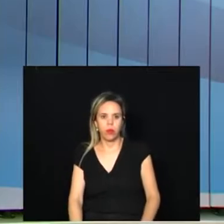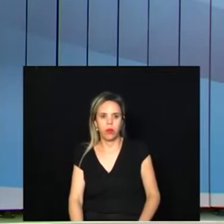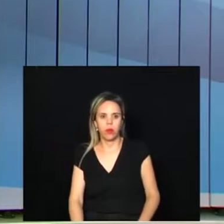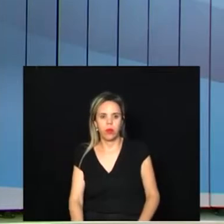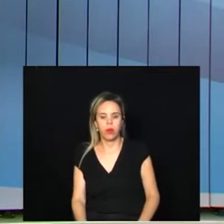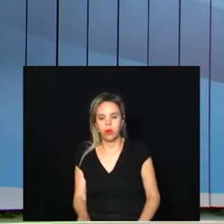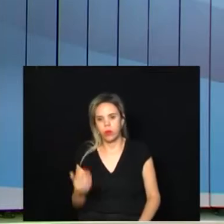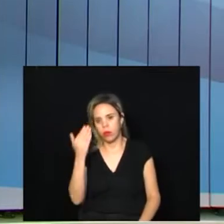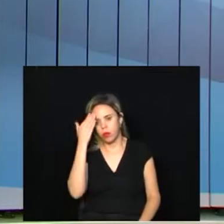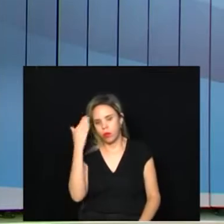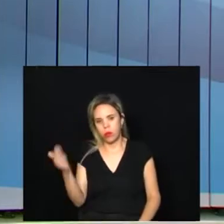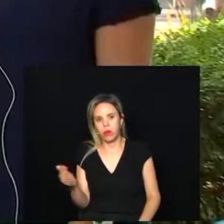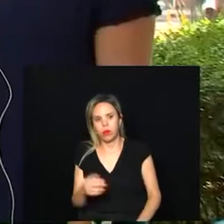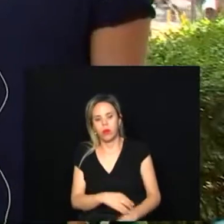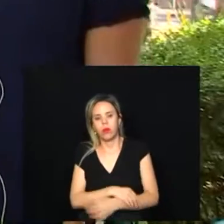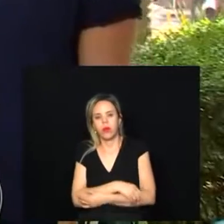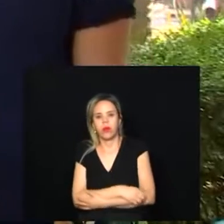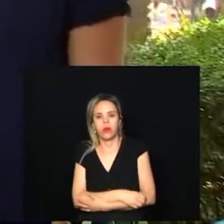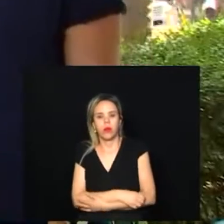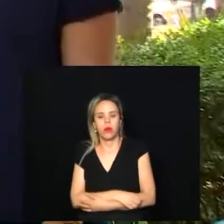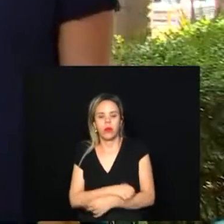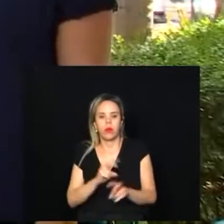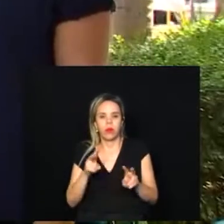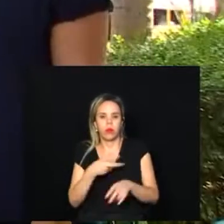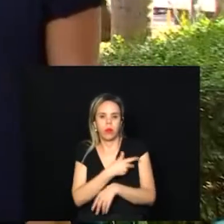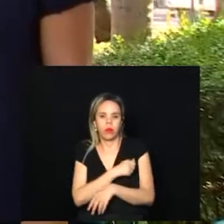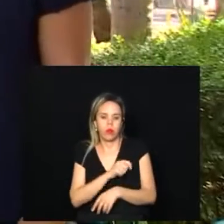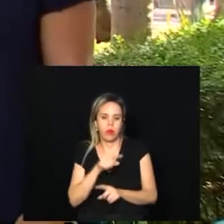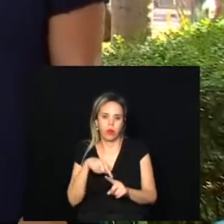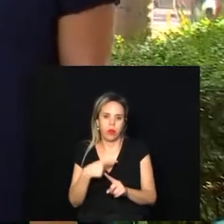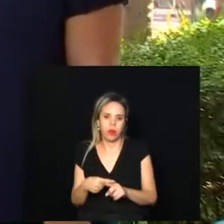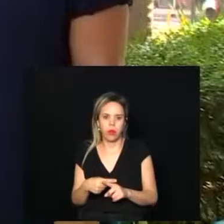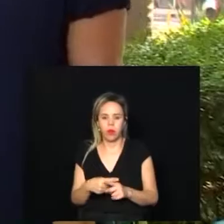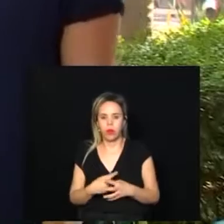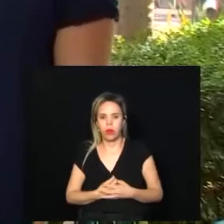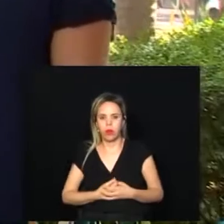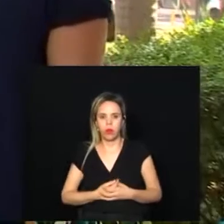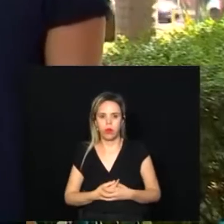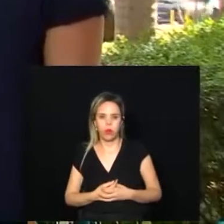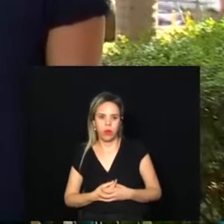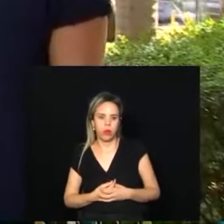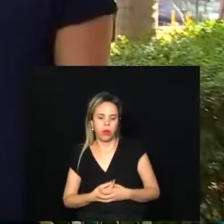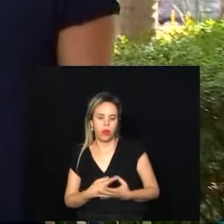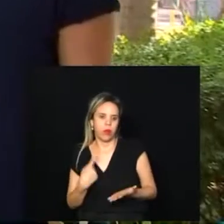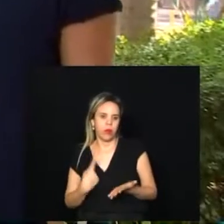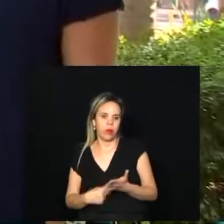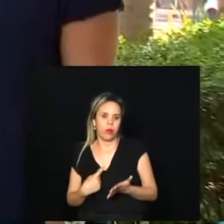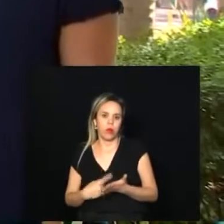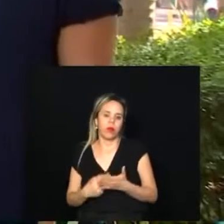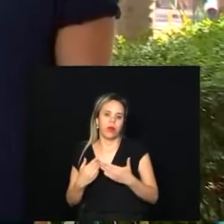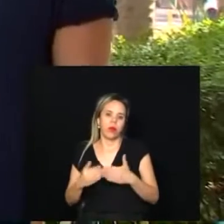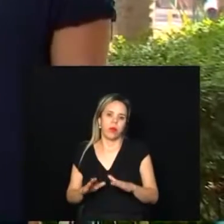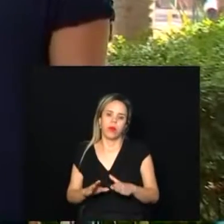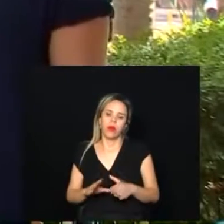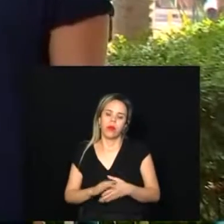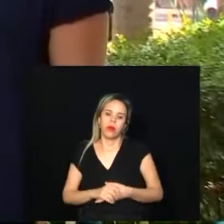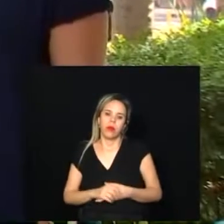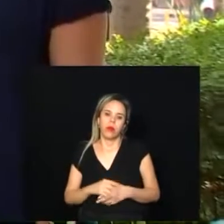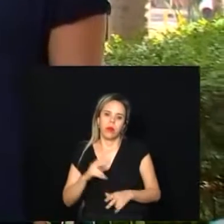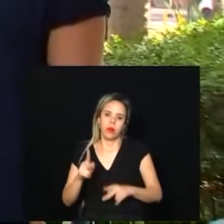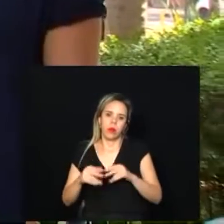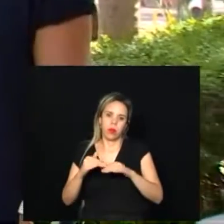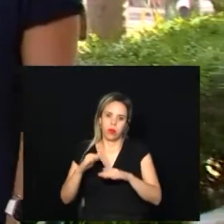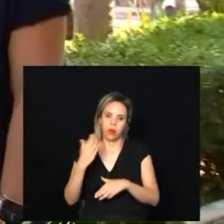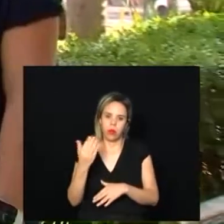Muito obrigada, boa tarde. Sobre a dose adicional, o agendamento está aberto para maiores